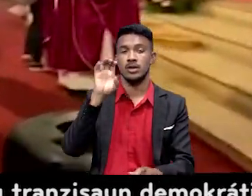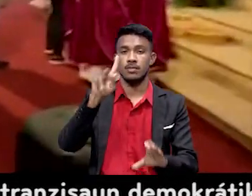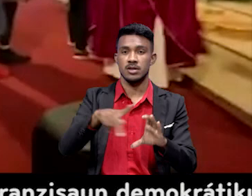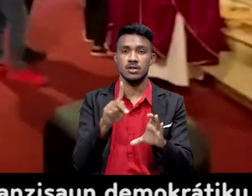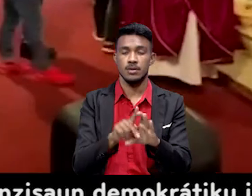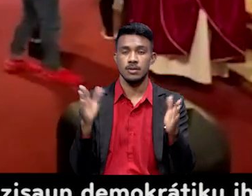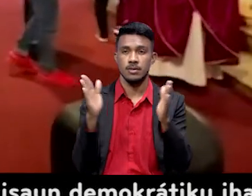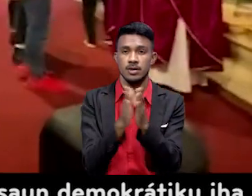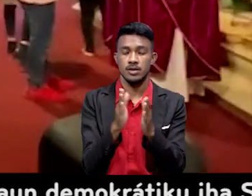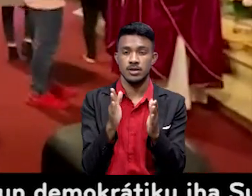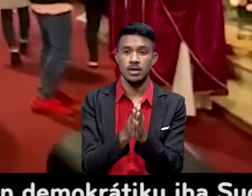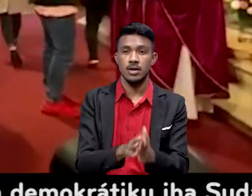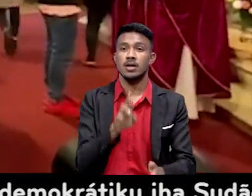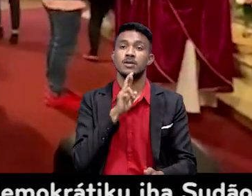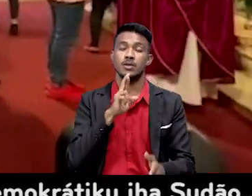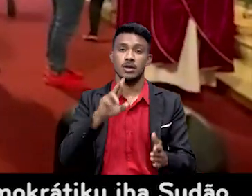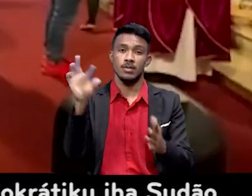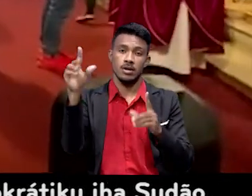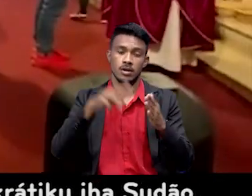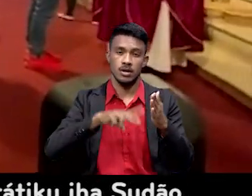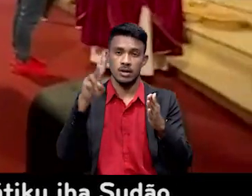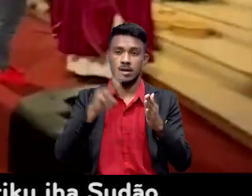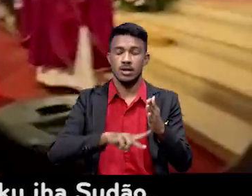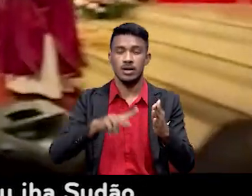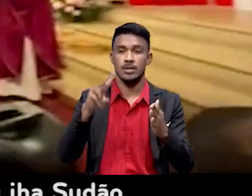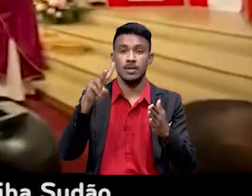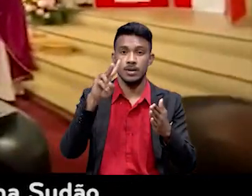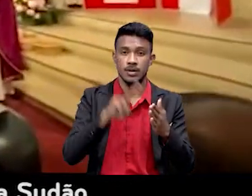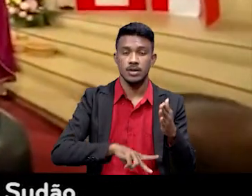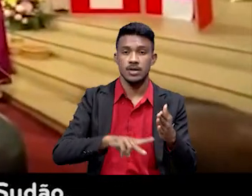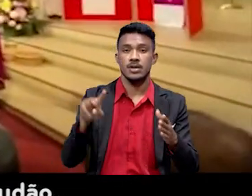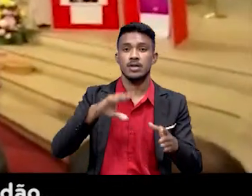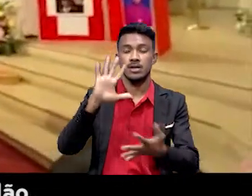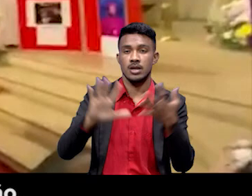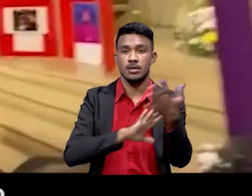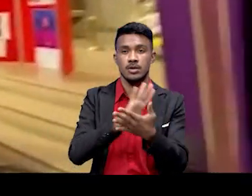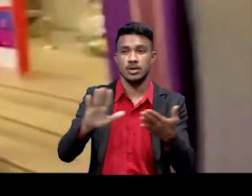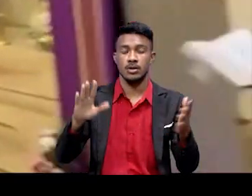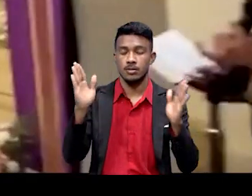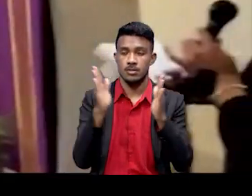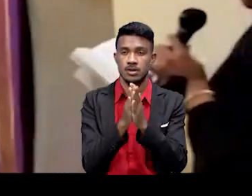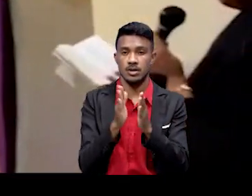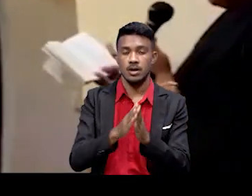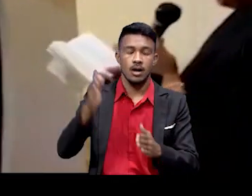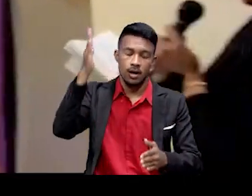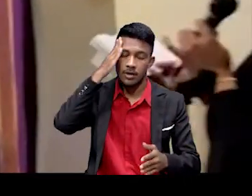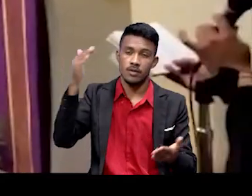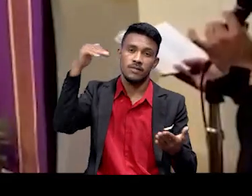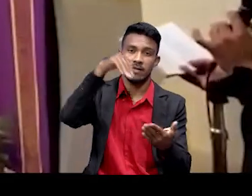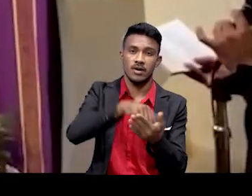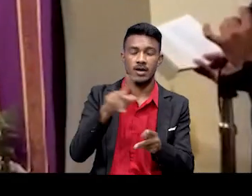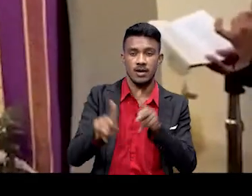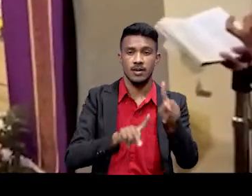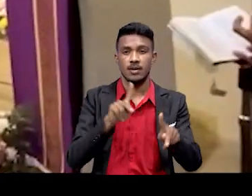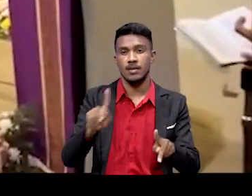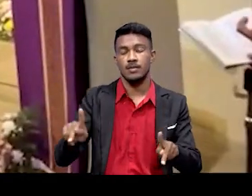Responsável liturgia Alex Sarmento Ateten, celebração missa nem atu anu enriquez matebian sirenebe mateona, nomos misa